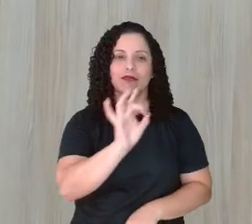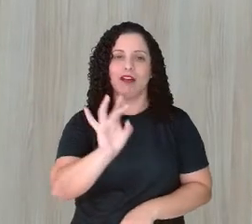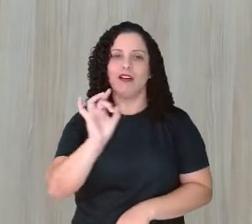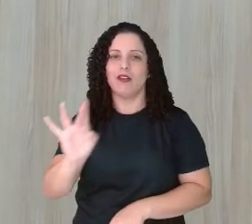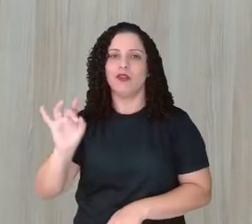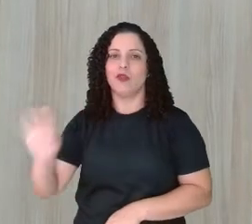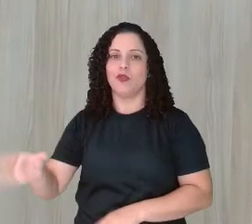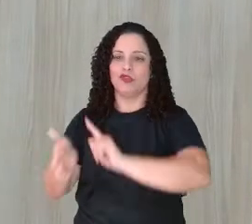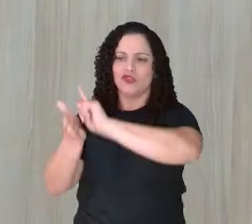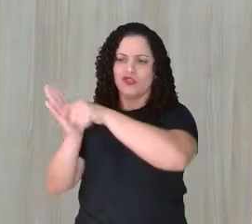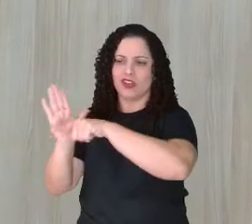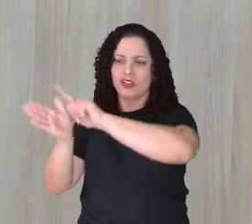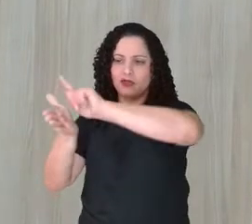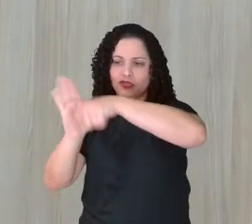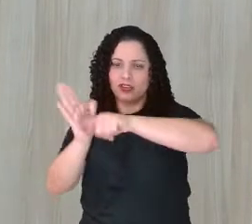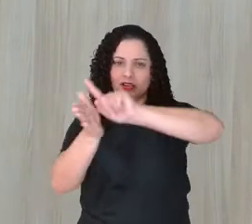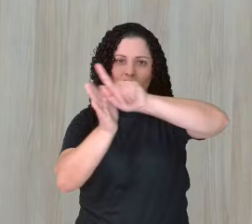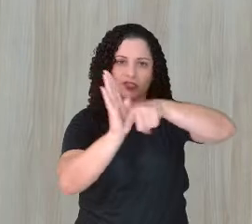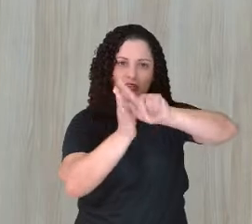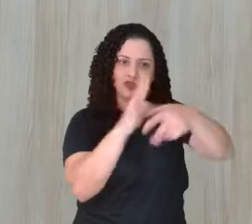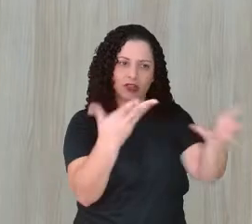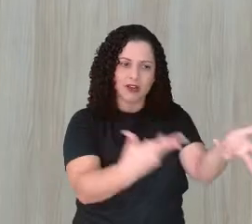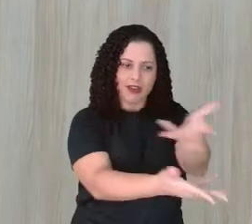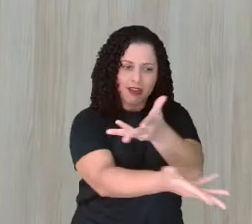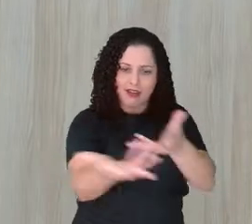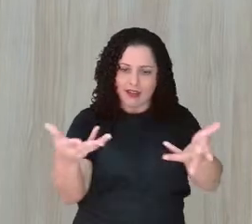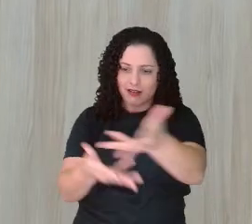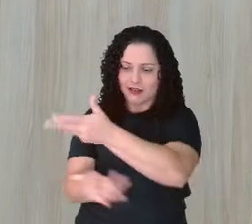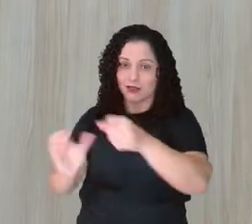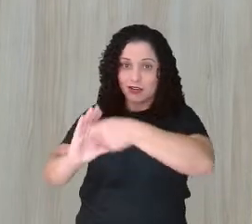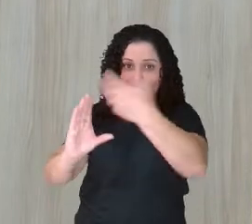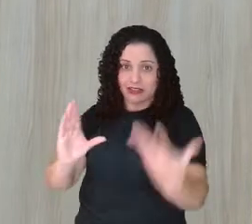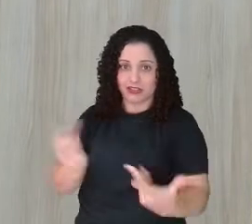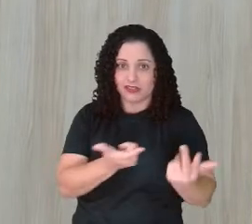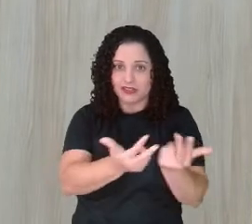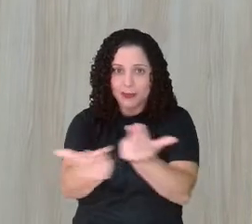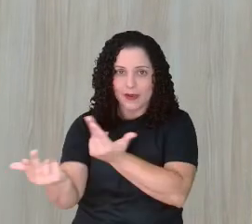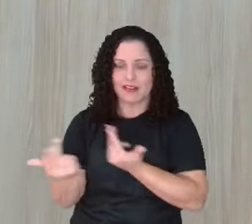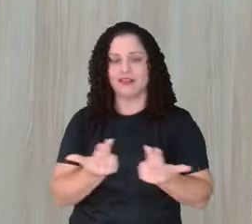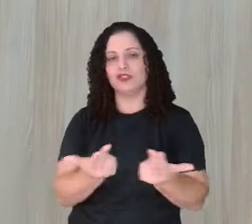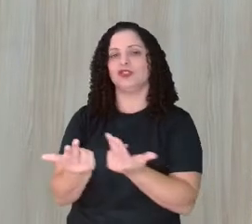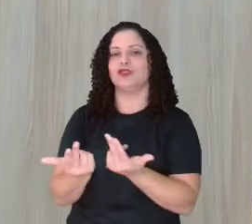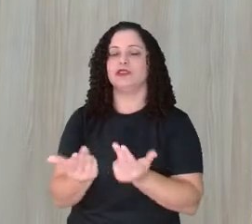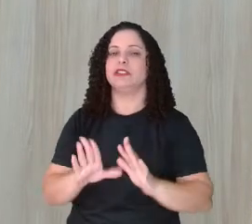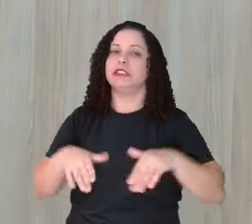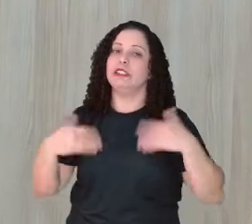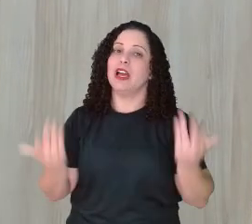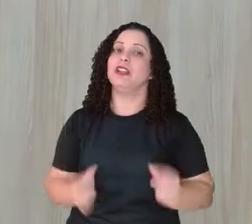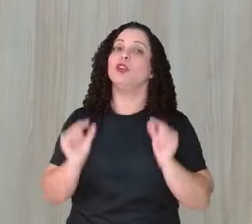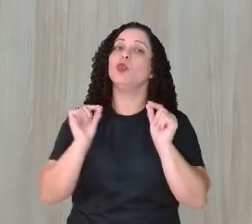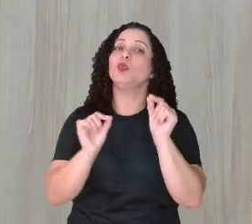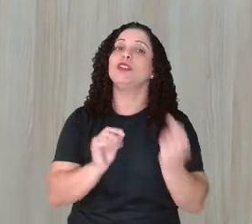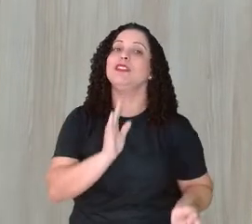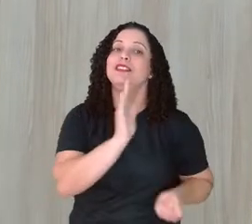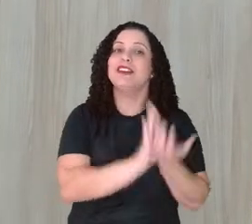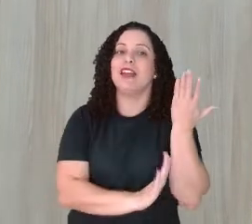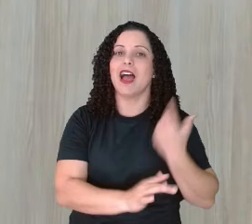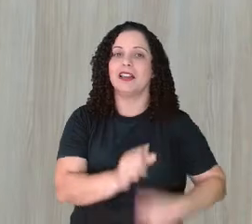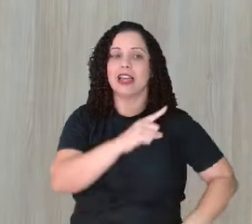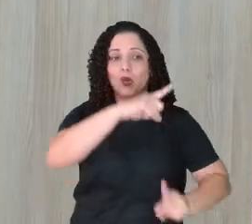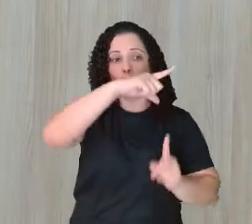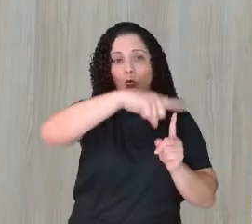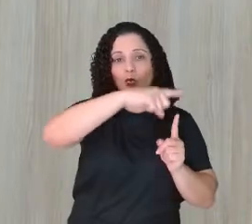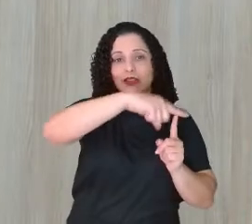gêneros possuem relações e características semelhantes. Foi então que aí a gente tem o tipo textual.